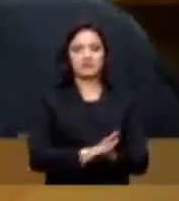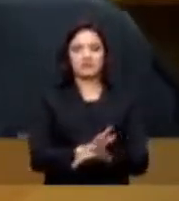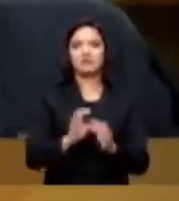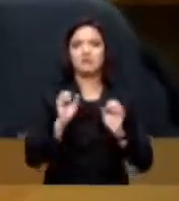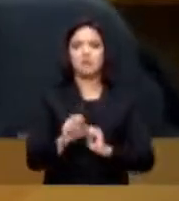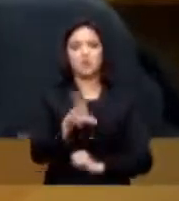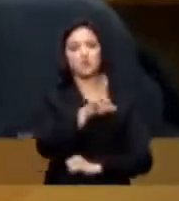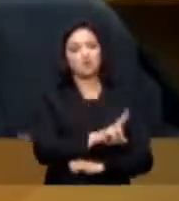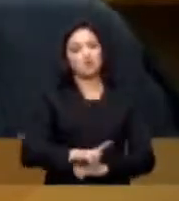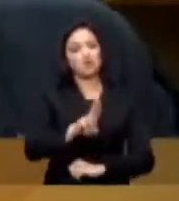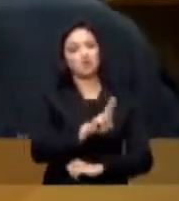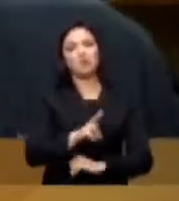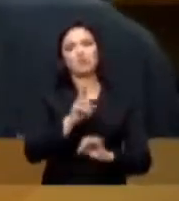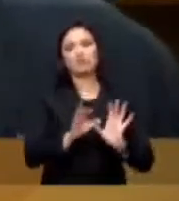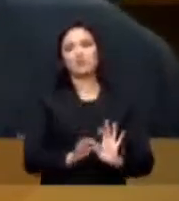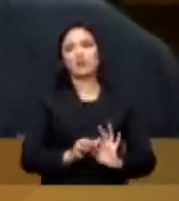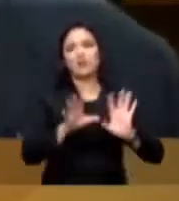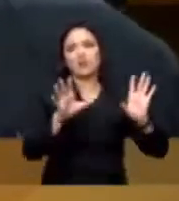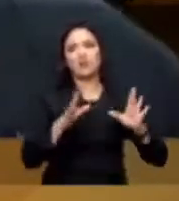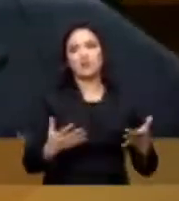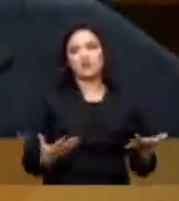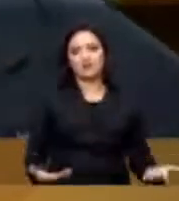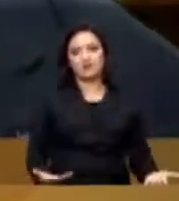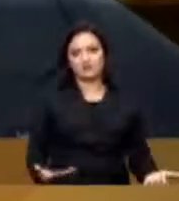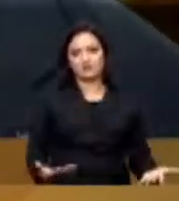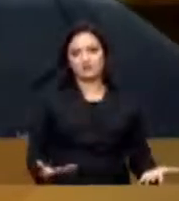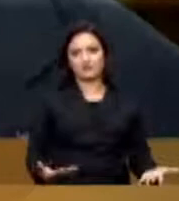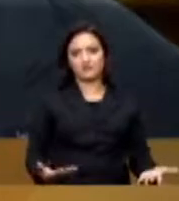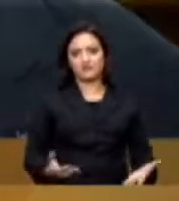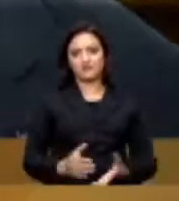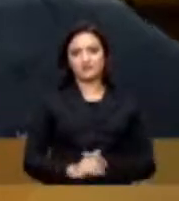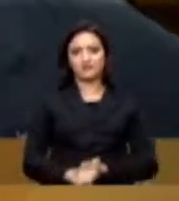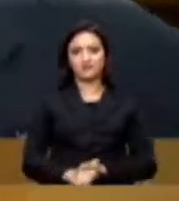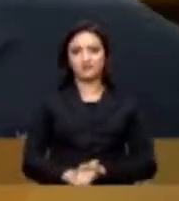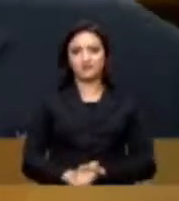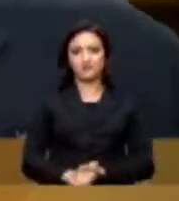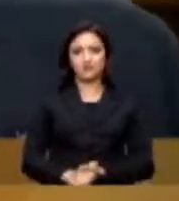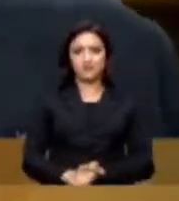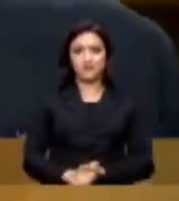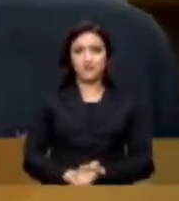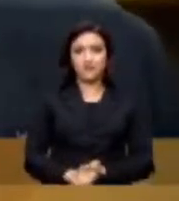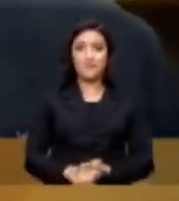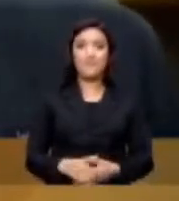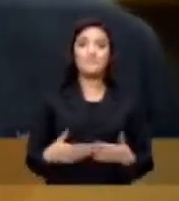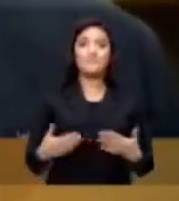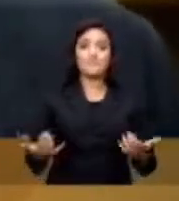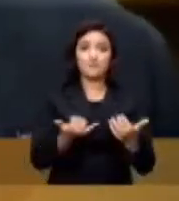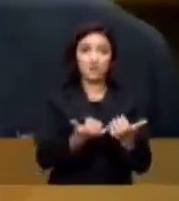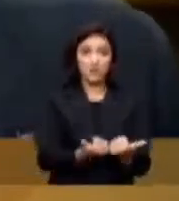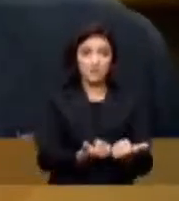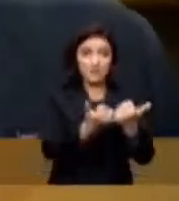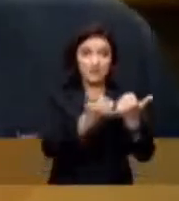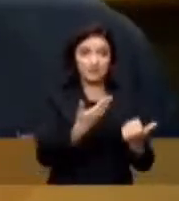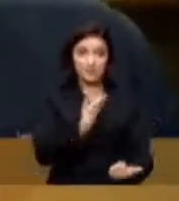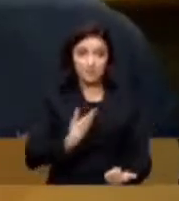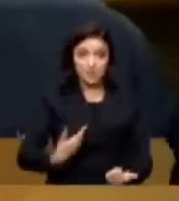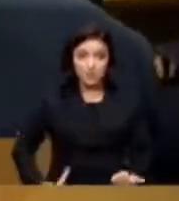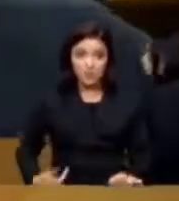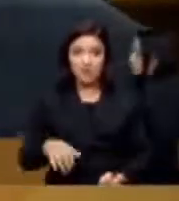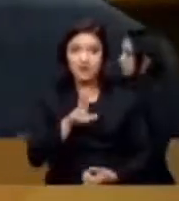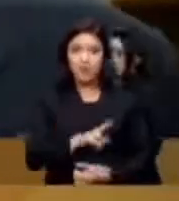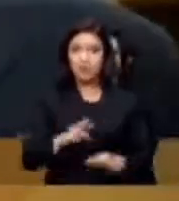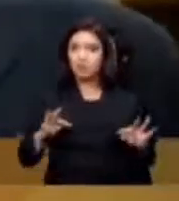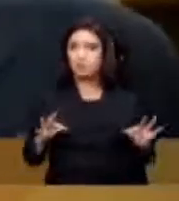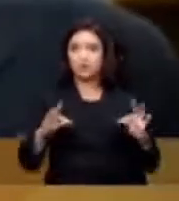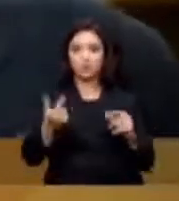utilização específica de um bem de uso comum. Se o bem de uso comum vai ter o uso comum,